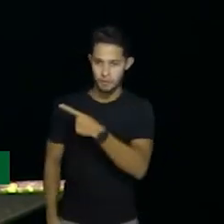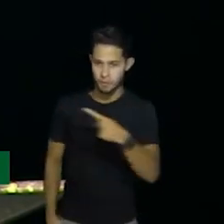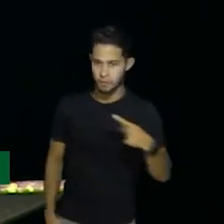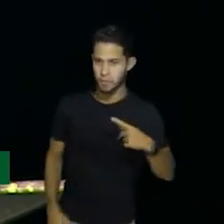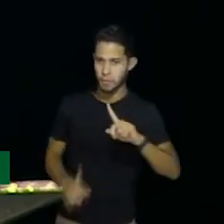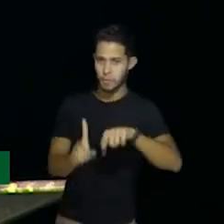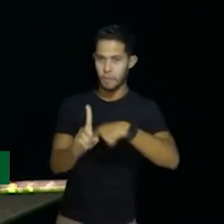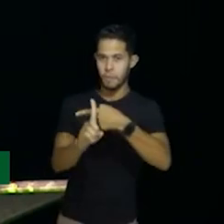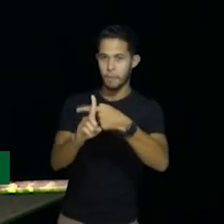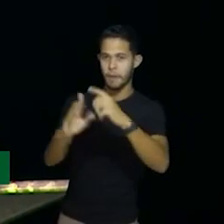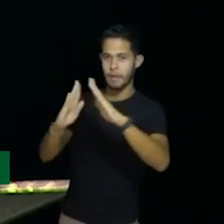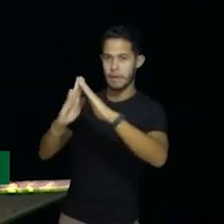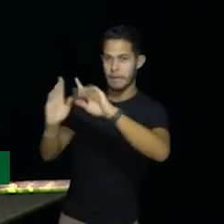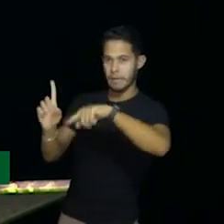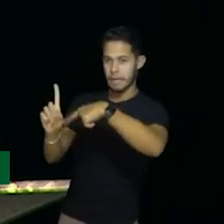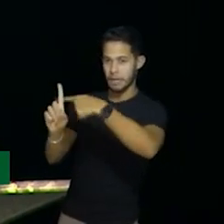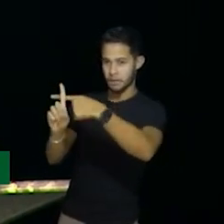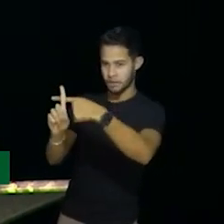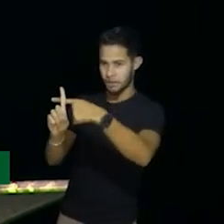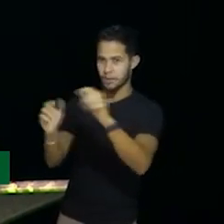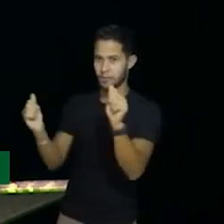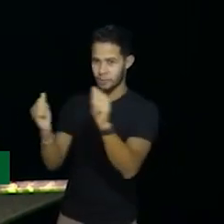nossa cidade. Somos